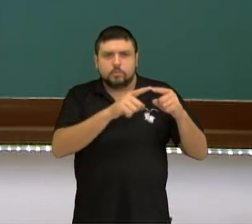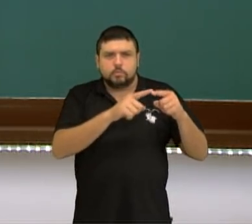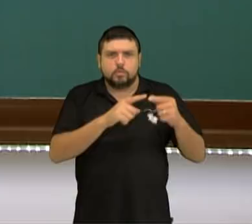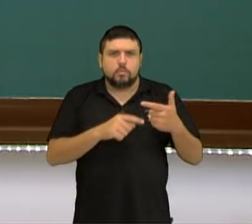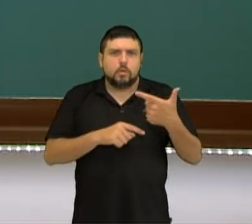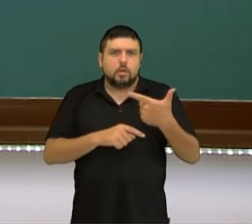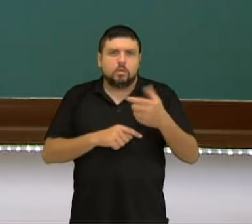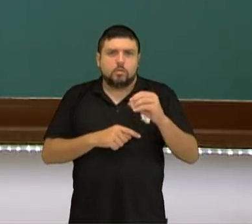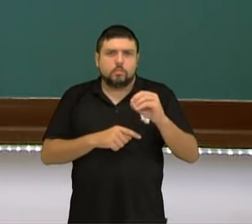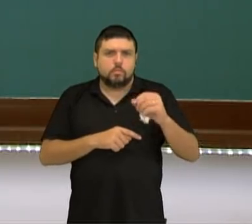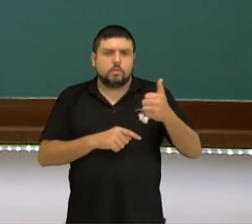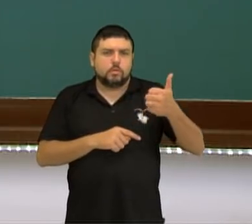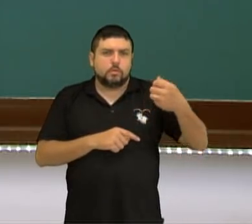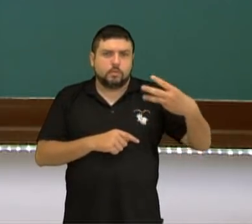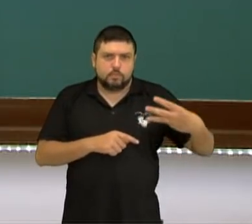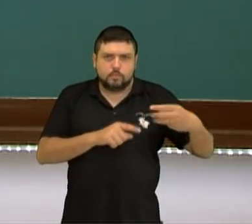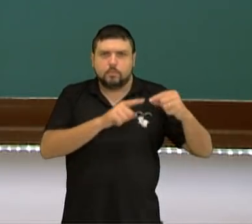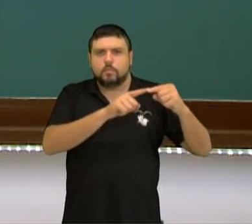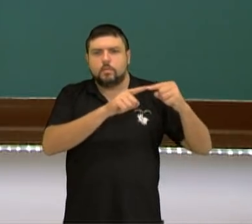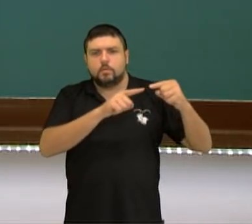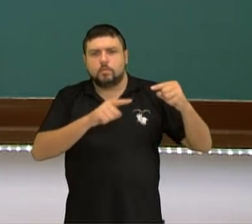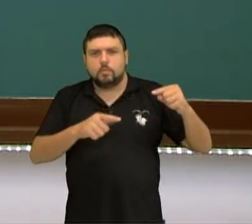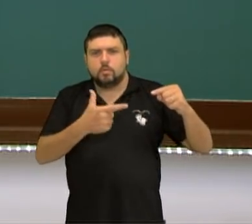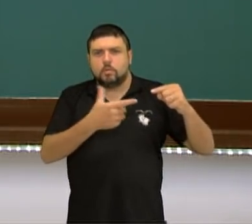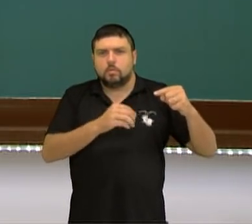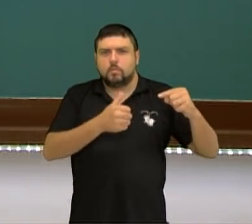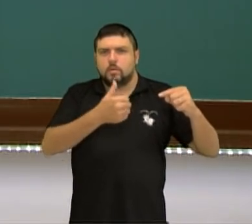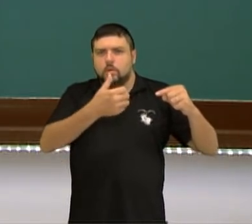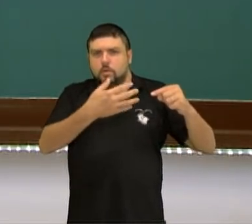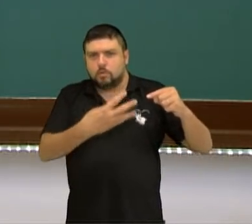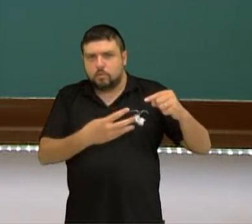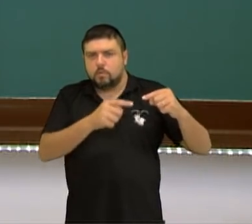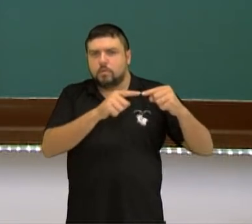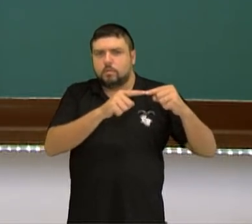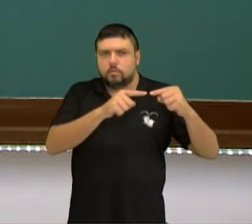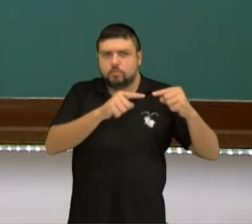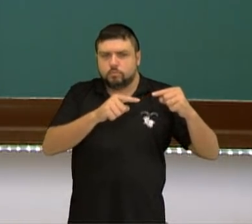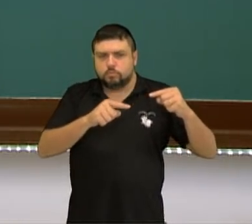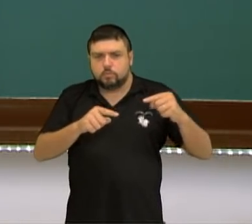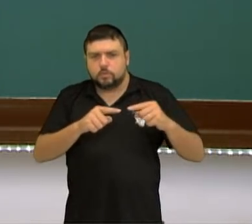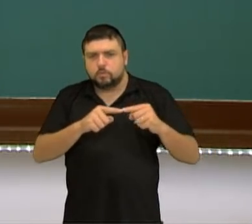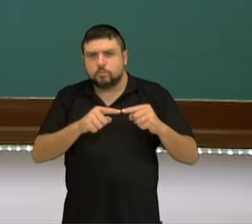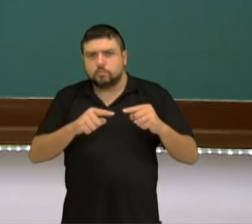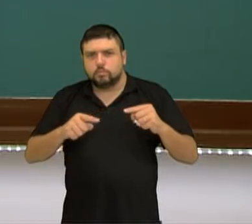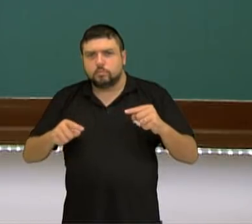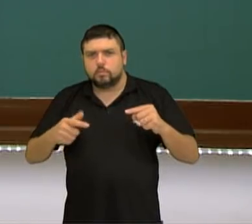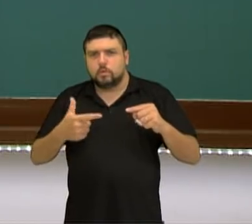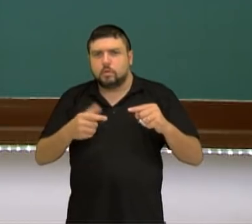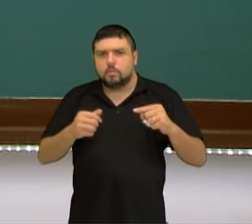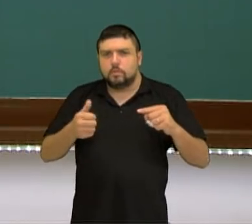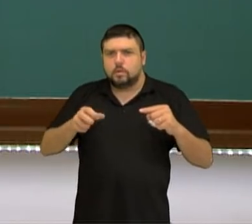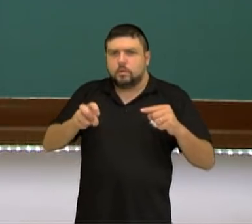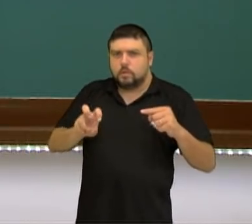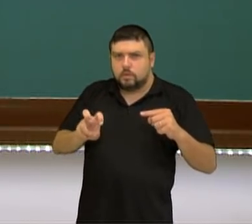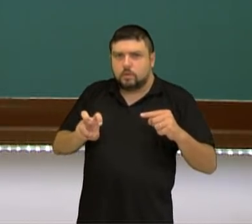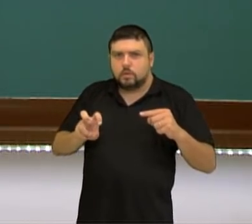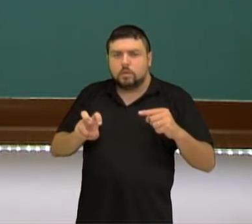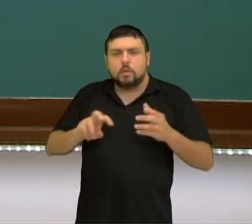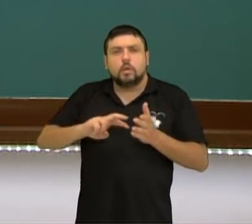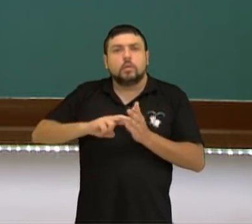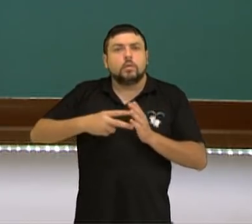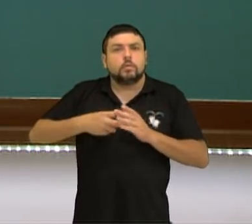em 2013, teve uma queda em 2014, continuou tendo uma queda em 2015, isso aí é representação de